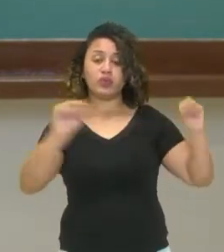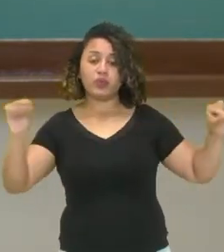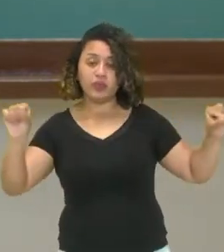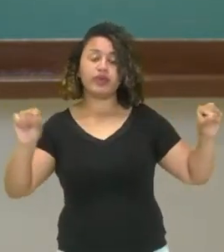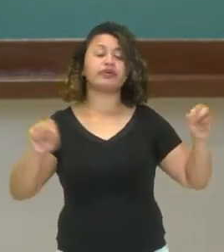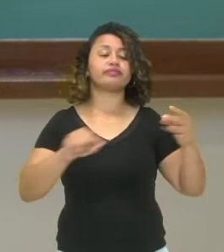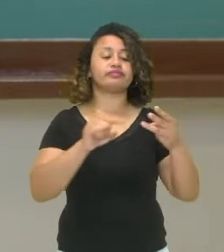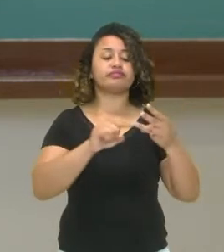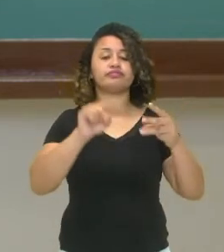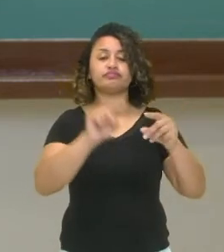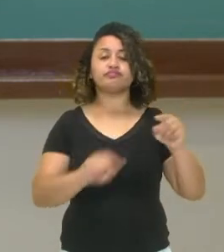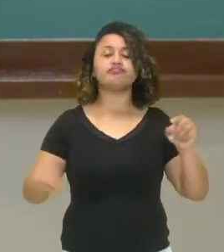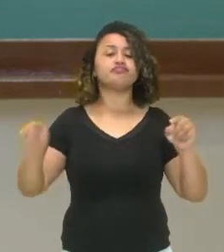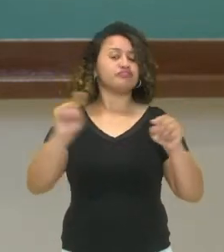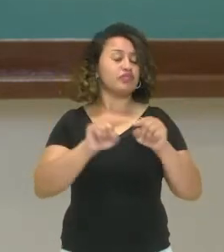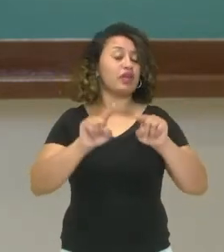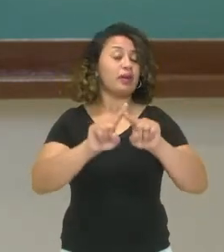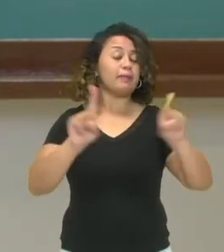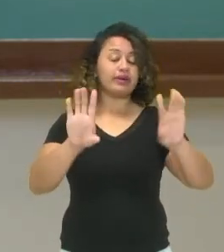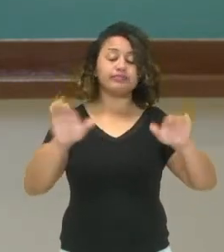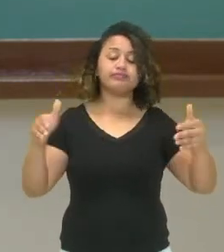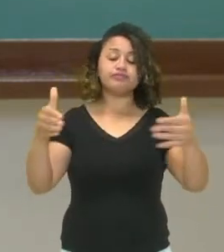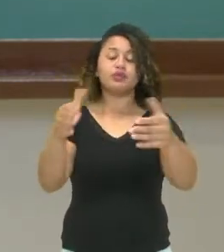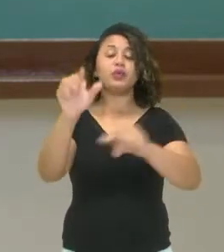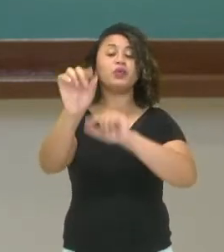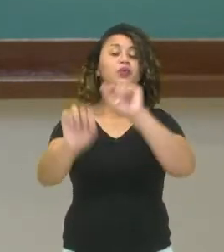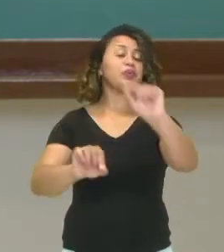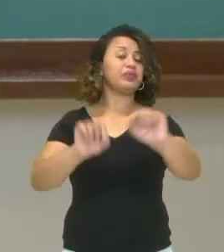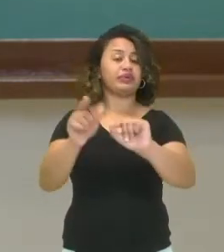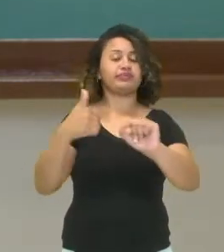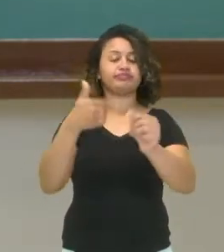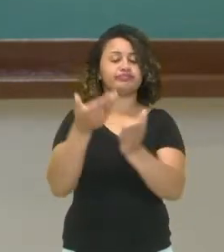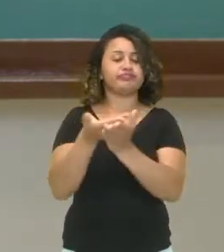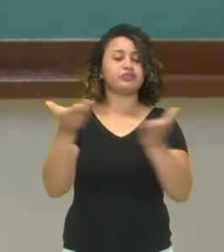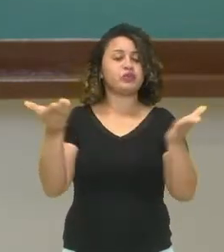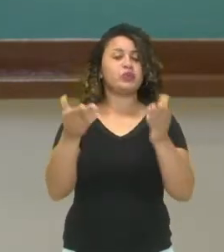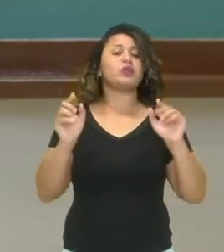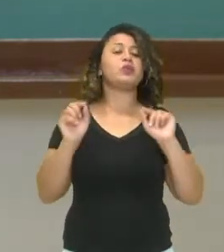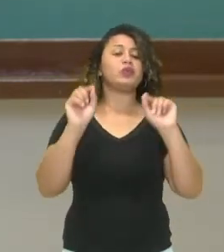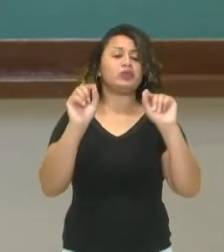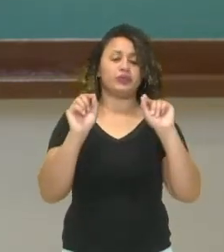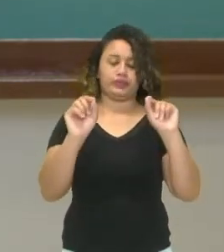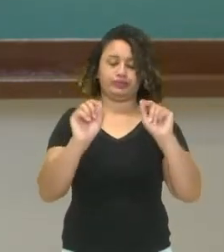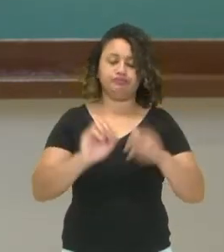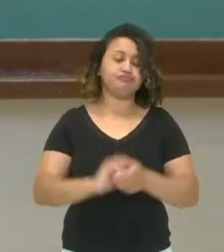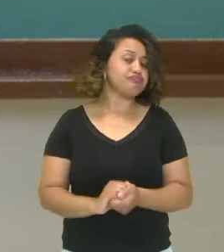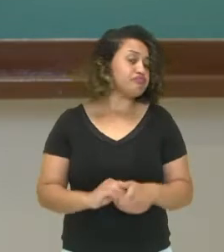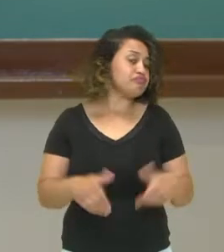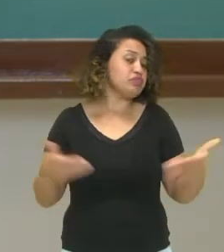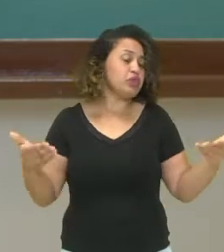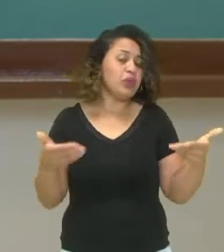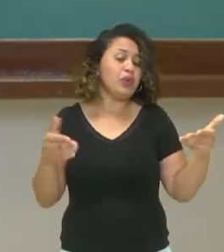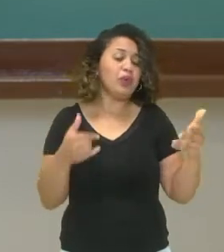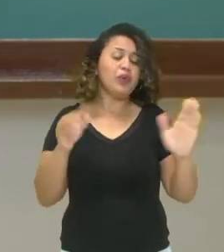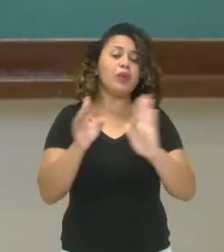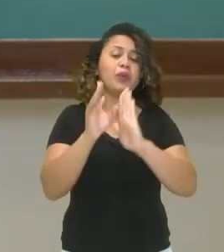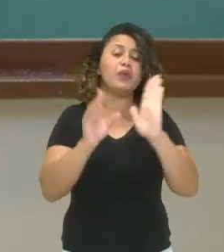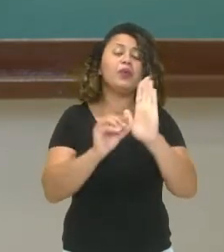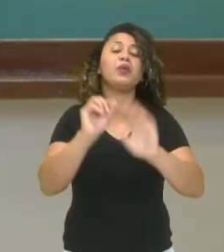vamos para a circunferência. Mas especificamente o que nós vamos conversar hoje, professor? Nós vamos estar conversando sobre